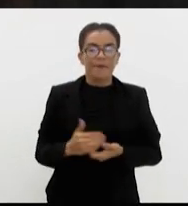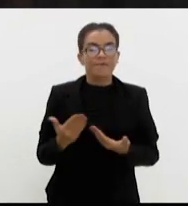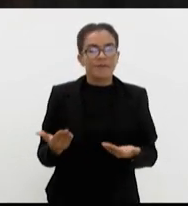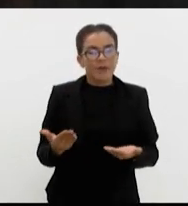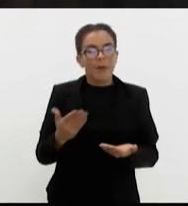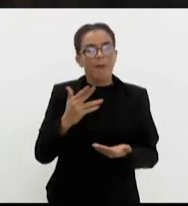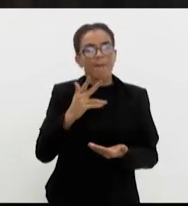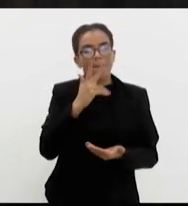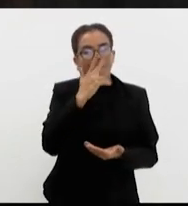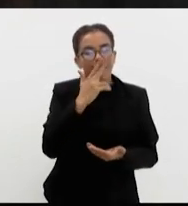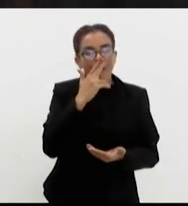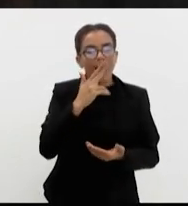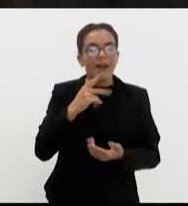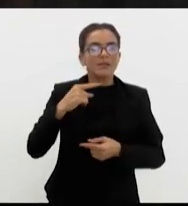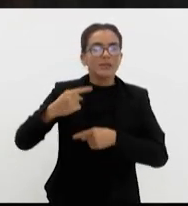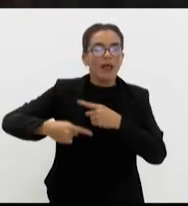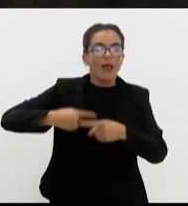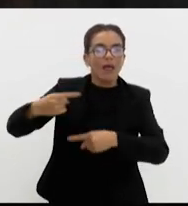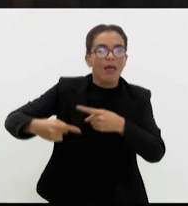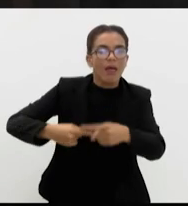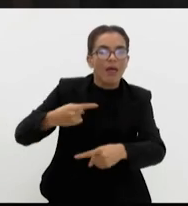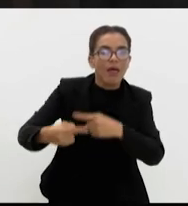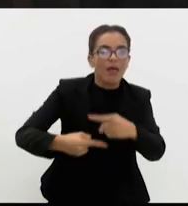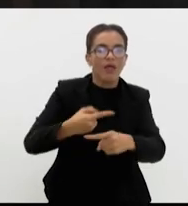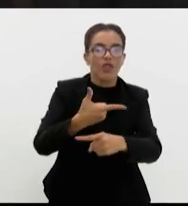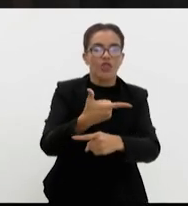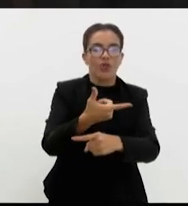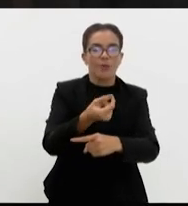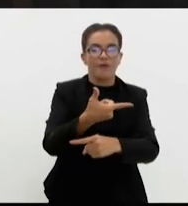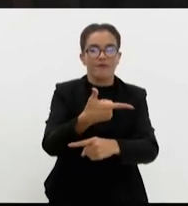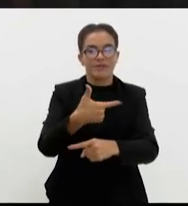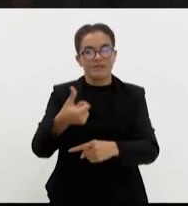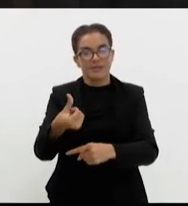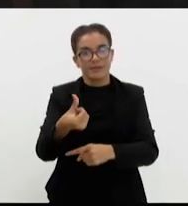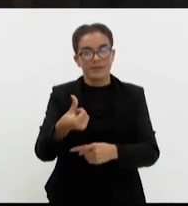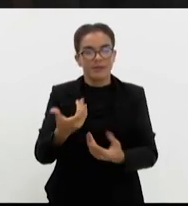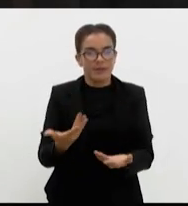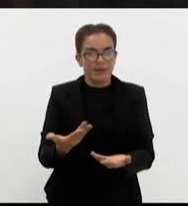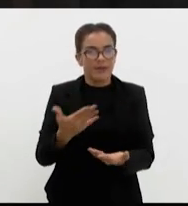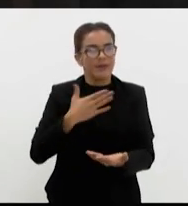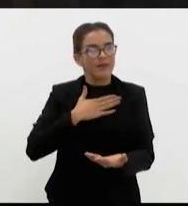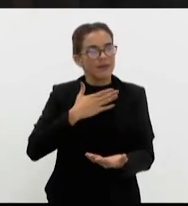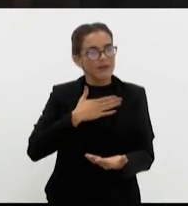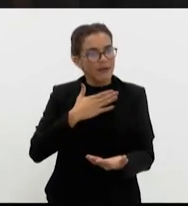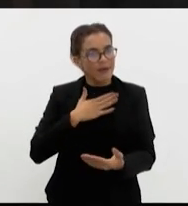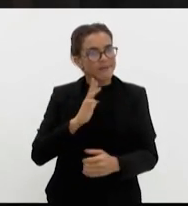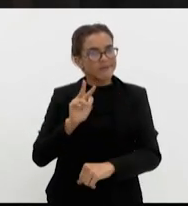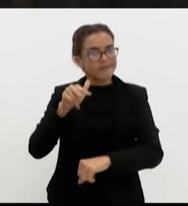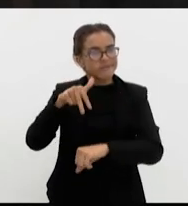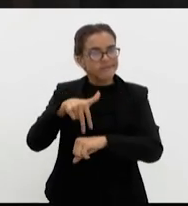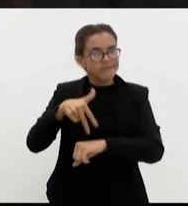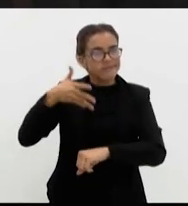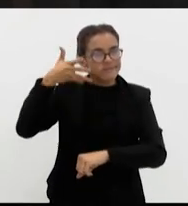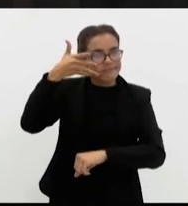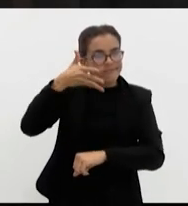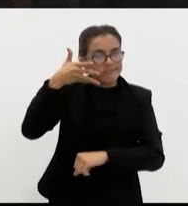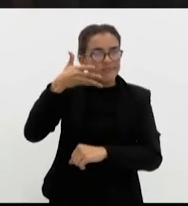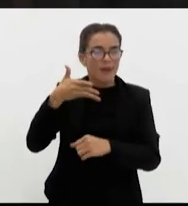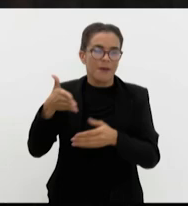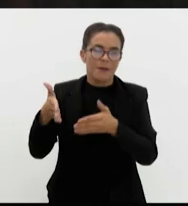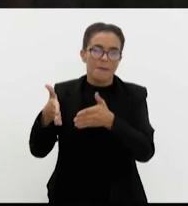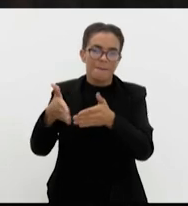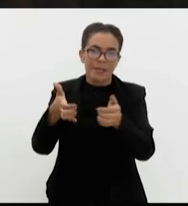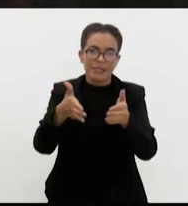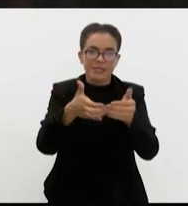jogando para 2026 e eu fiz questão aqui de plenário Por isso pedir né